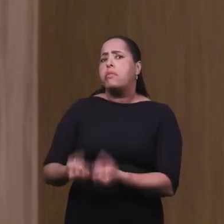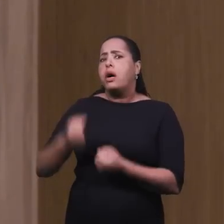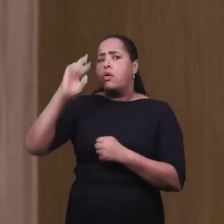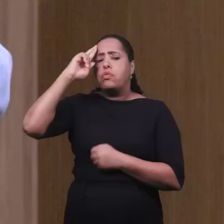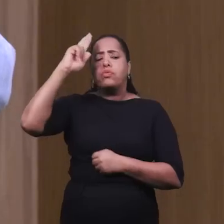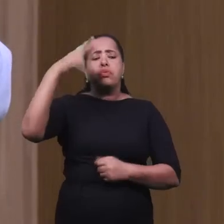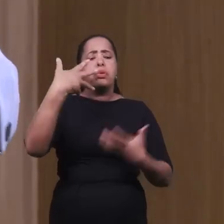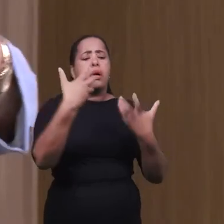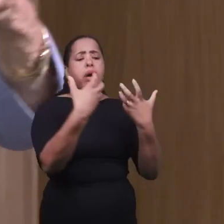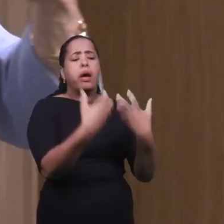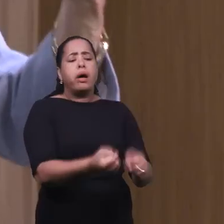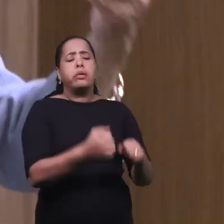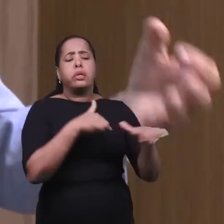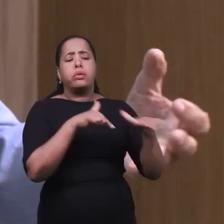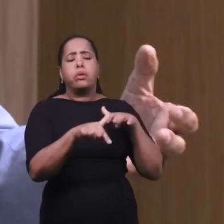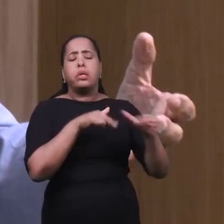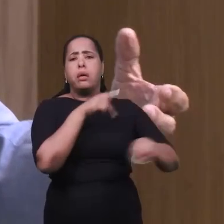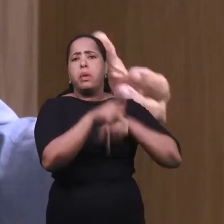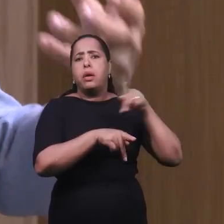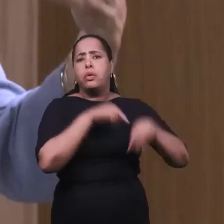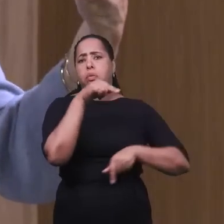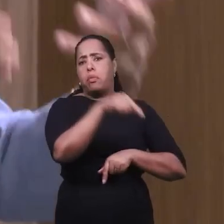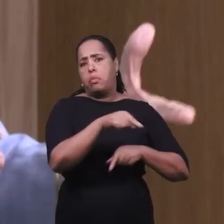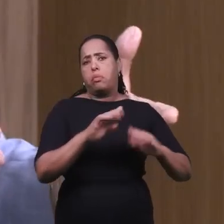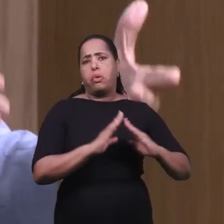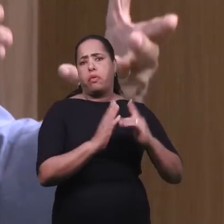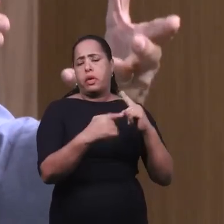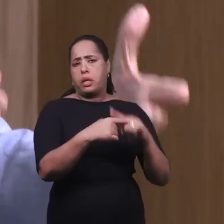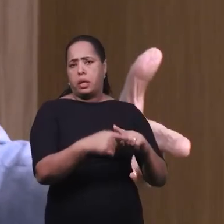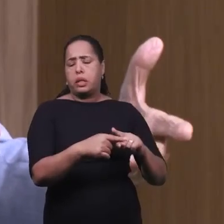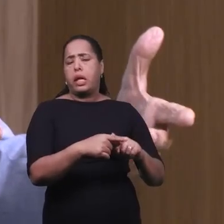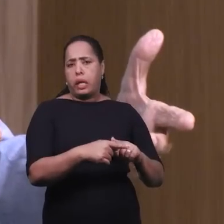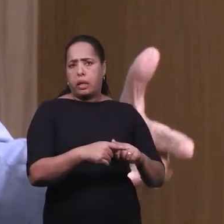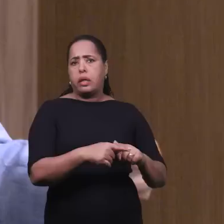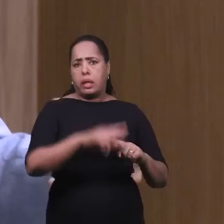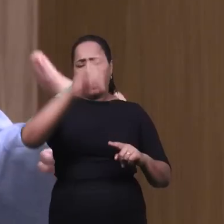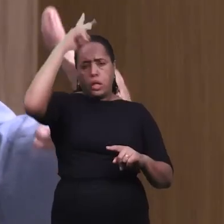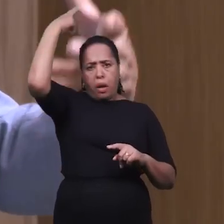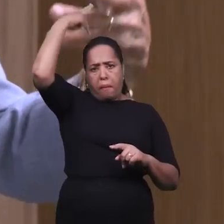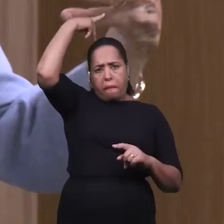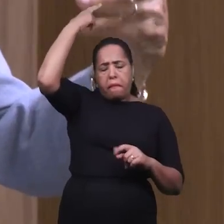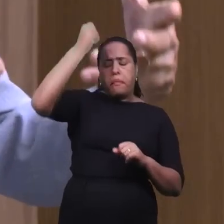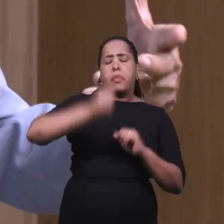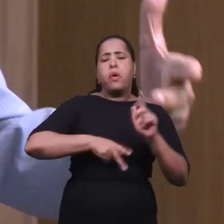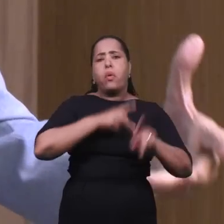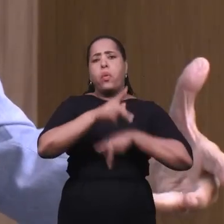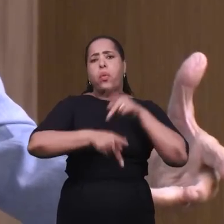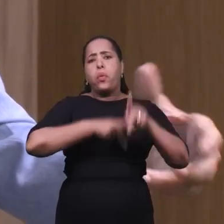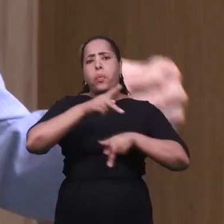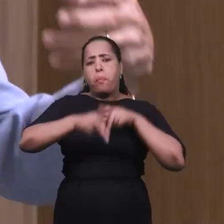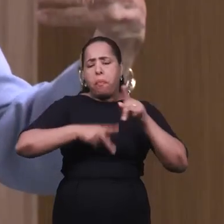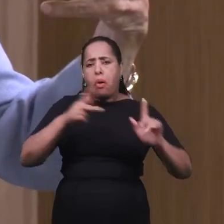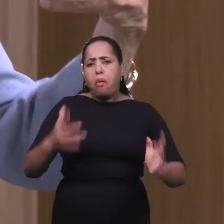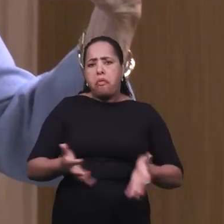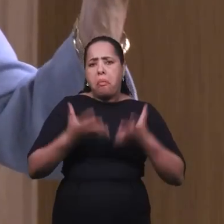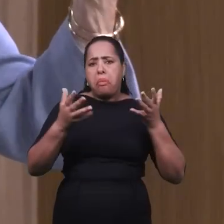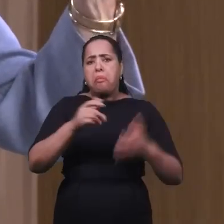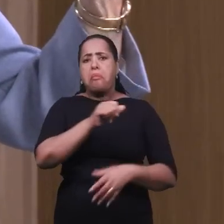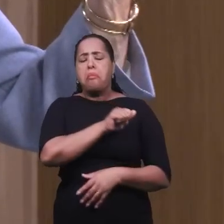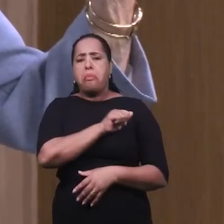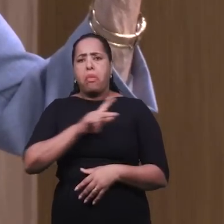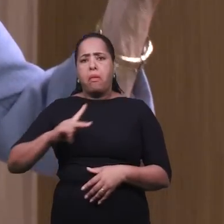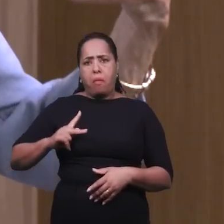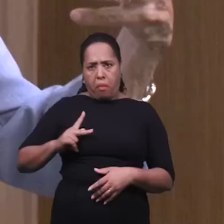aceitável. O Senhor aceitou o trabalho dessa igreja pentecostal, dessa igreja